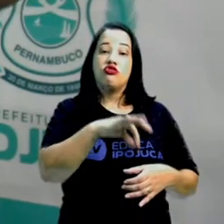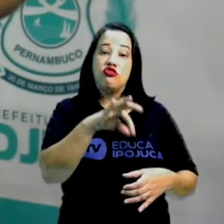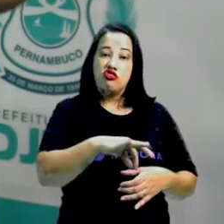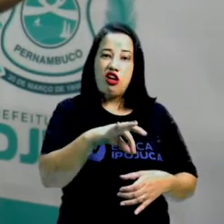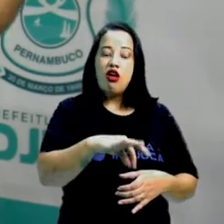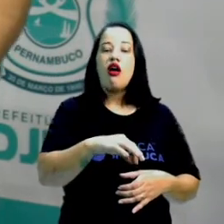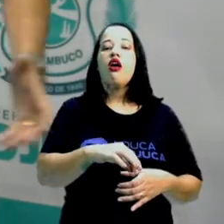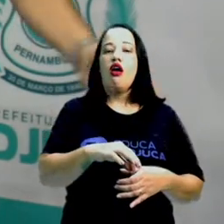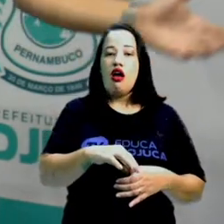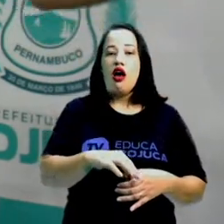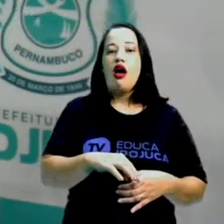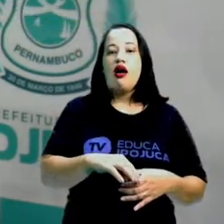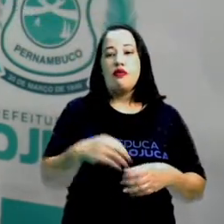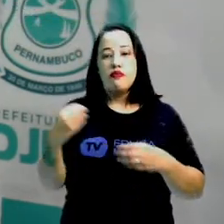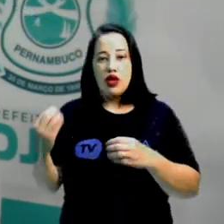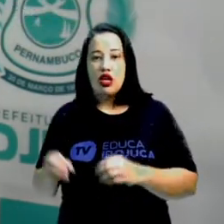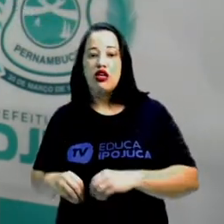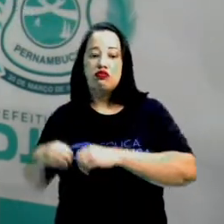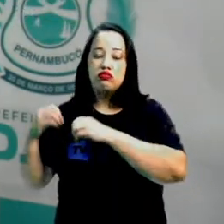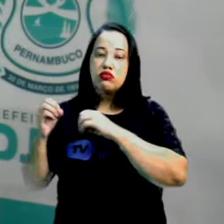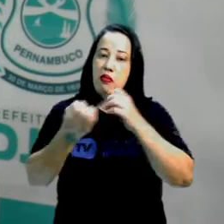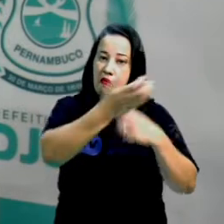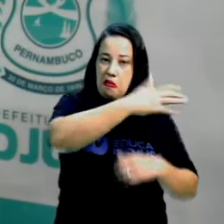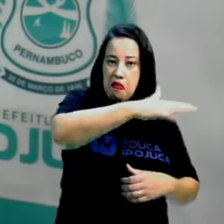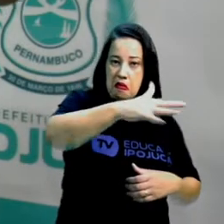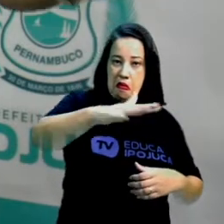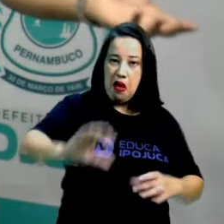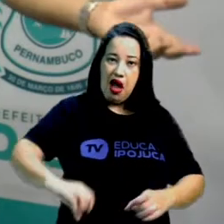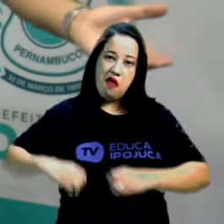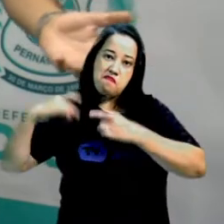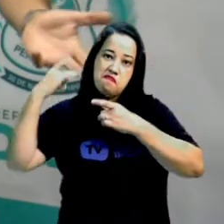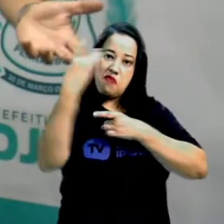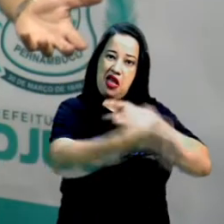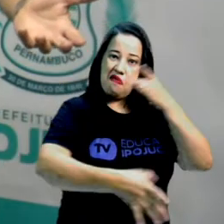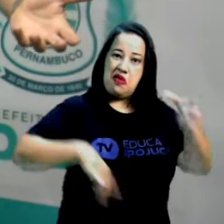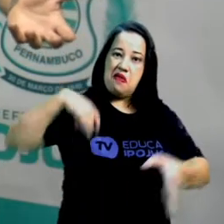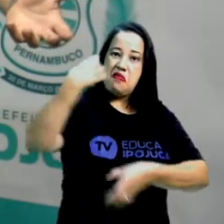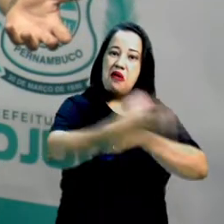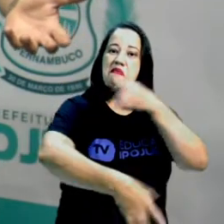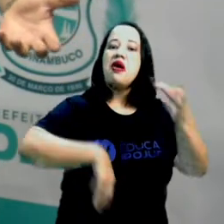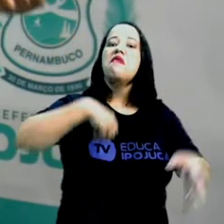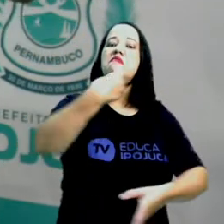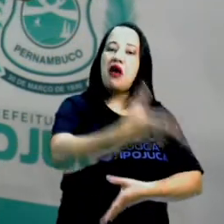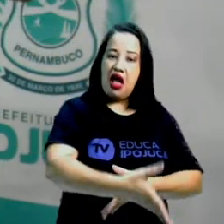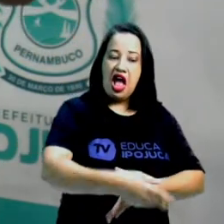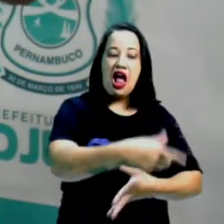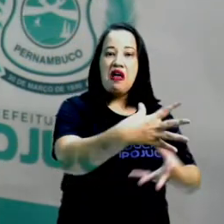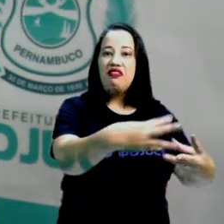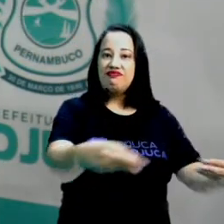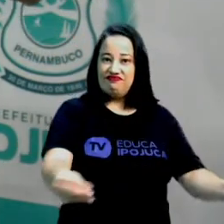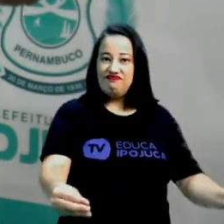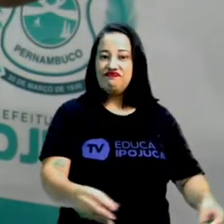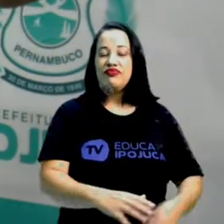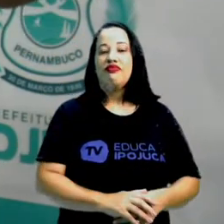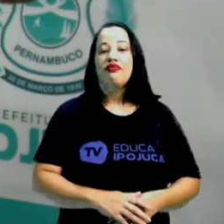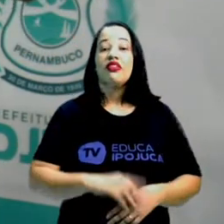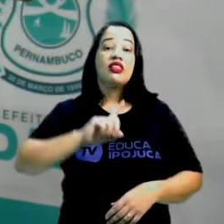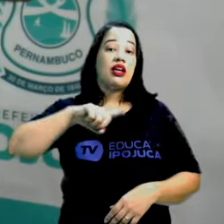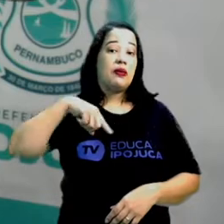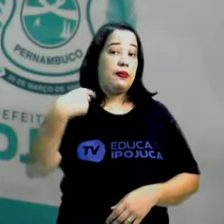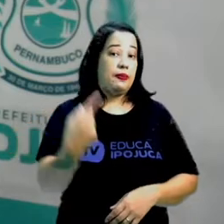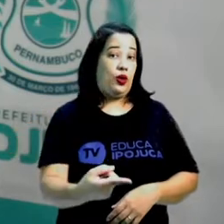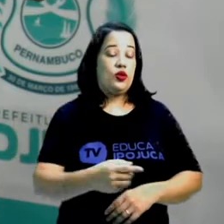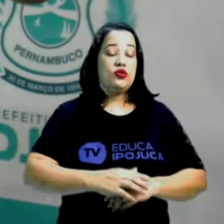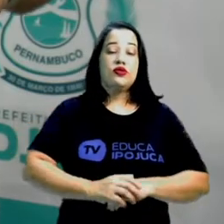de comércio e jogam no mar. E, evidentemente, estraga todo o chá, beleza? Depois disso, vão